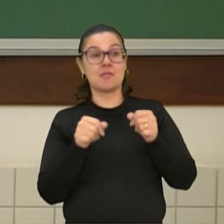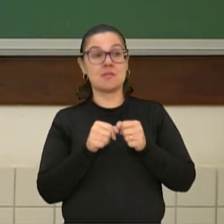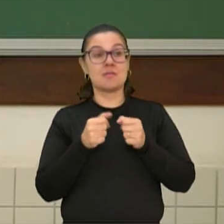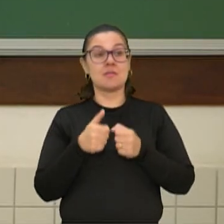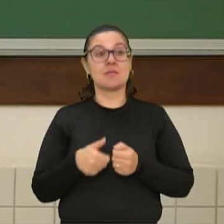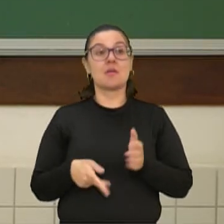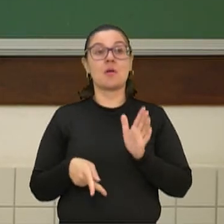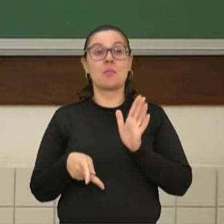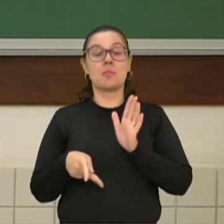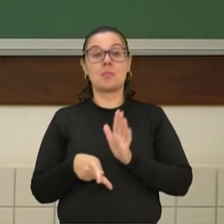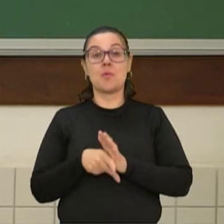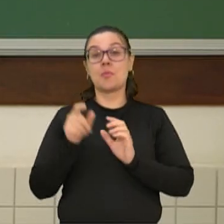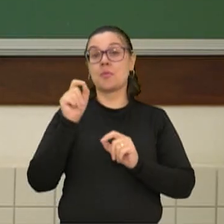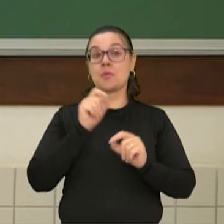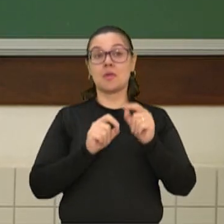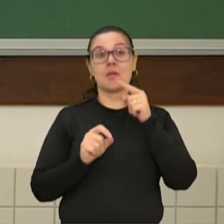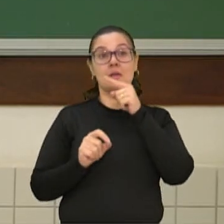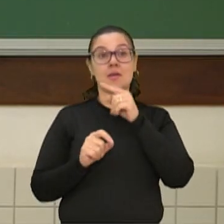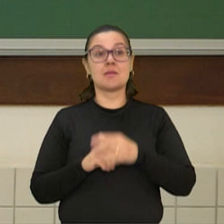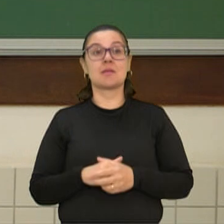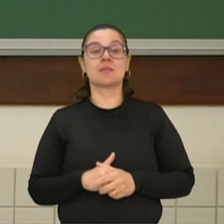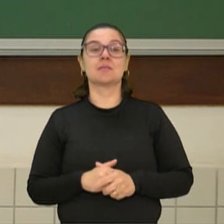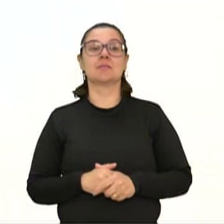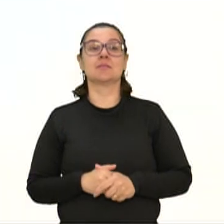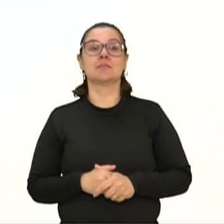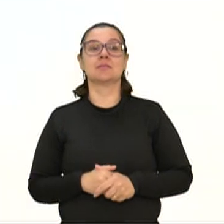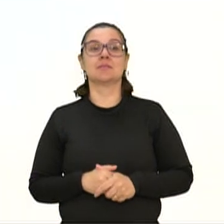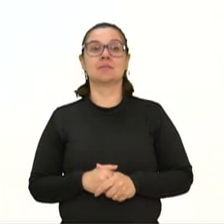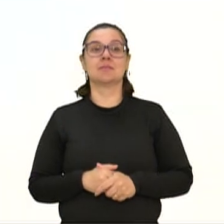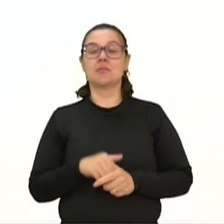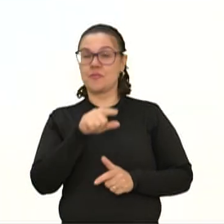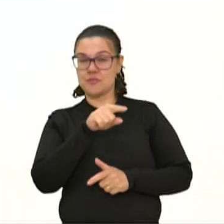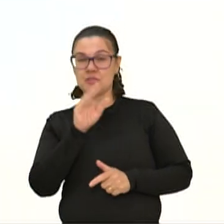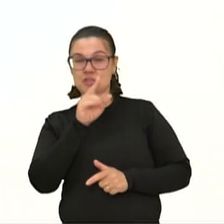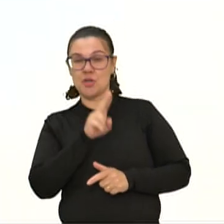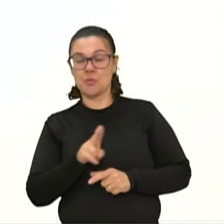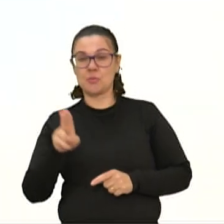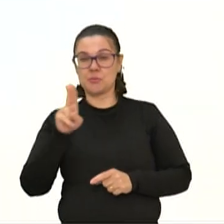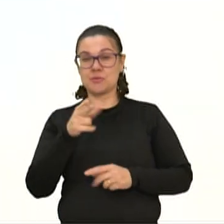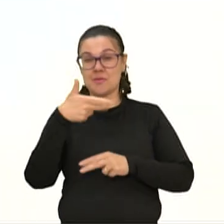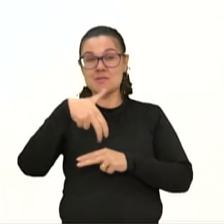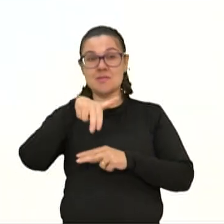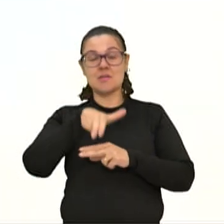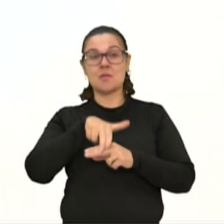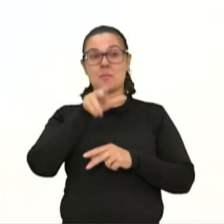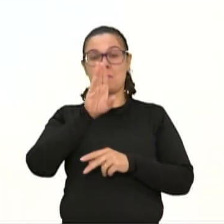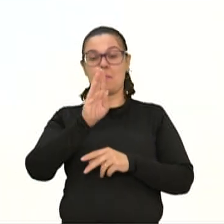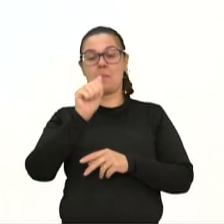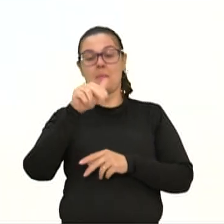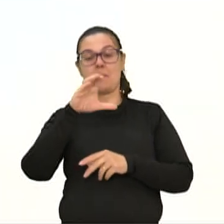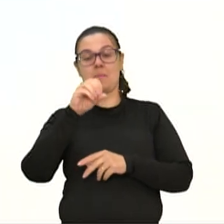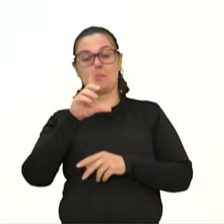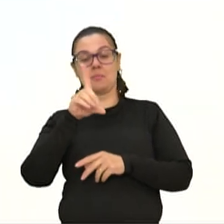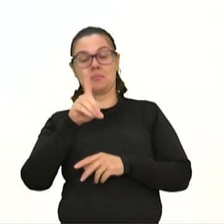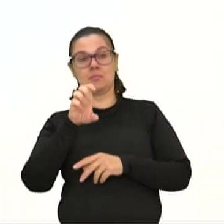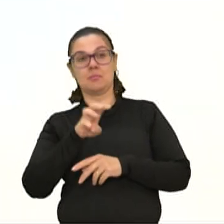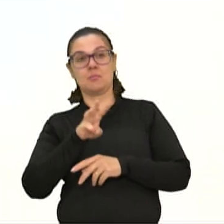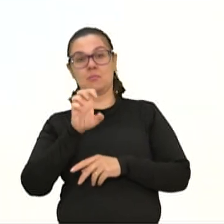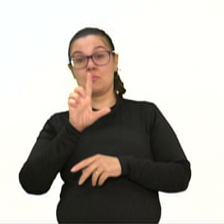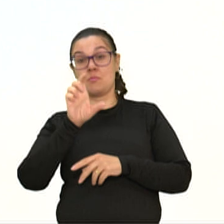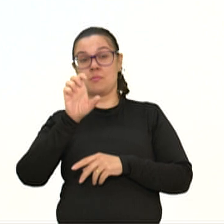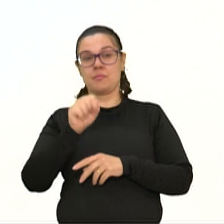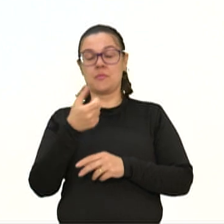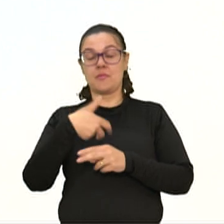de Wells. O banco de Wells é esse aqui, ó. Quem de vocês já fez lá na escola, né? Então, você